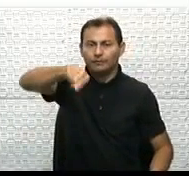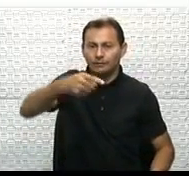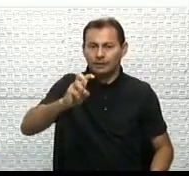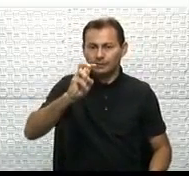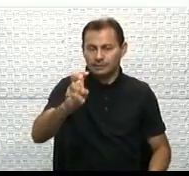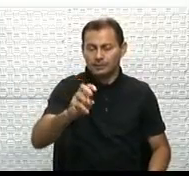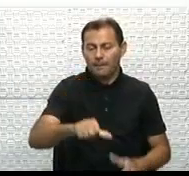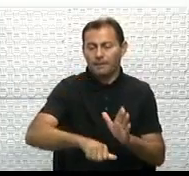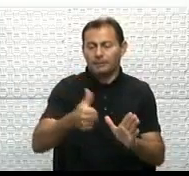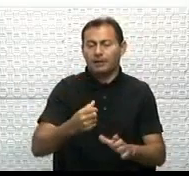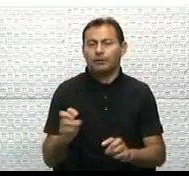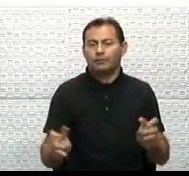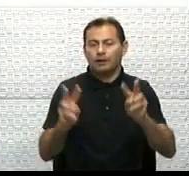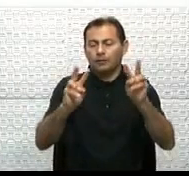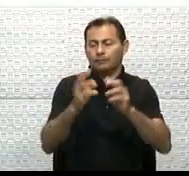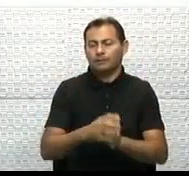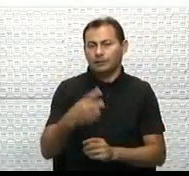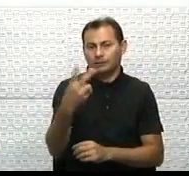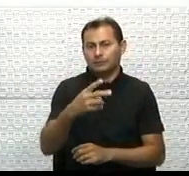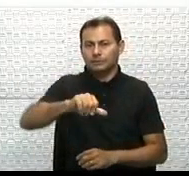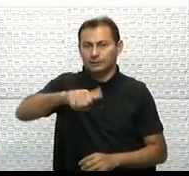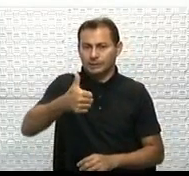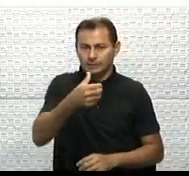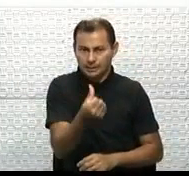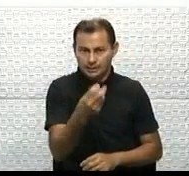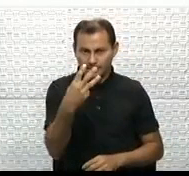159,5 como primeiro valor e o segundo